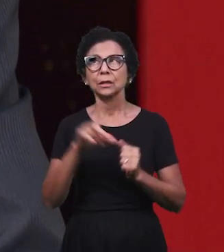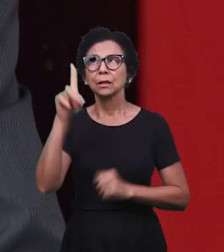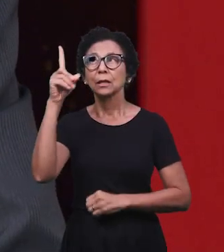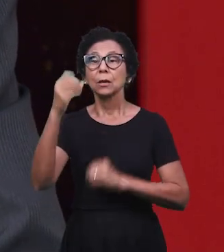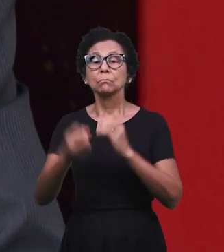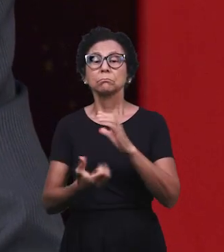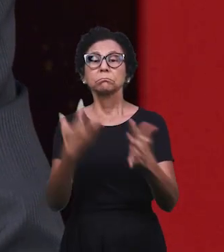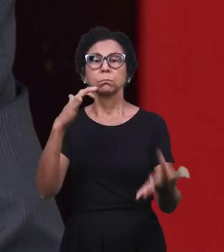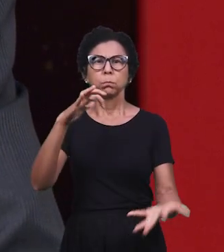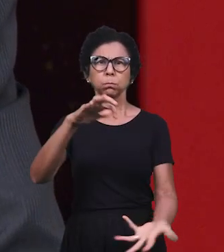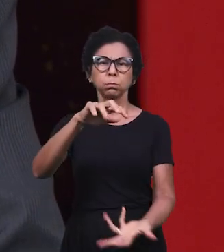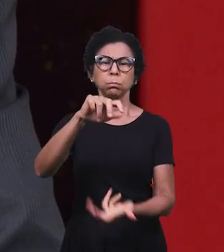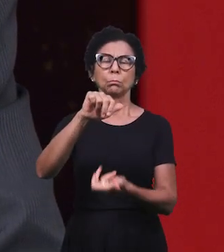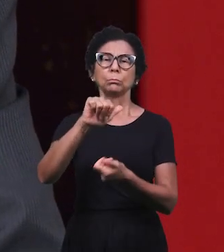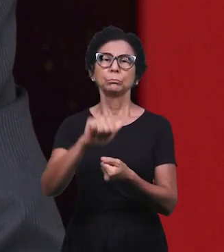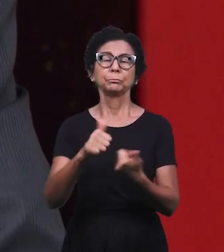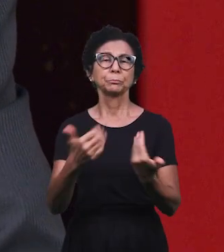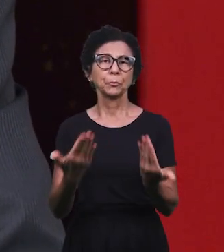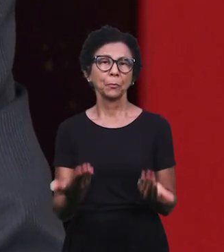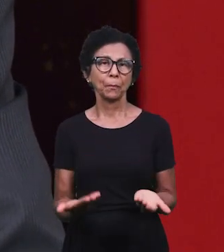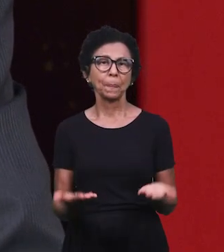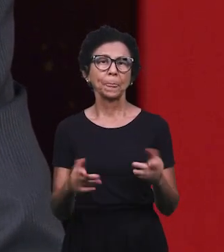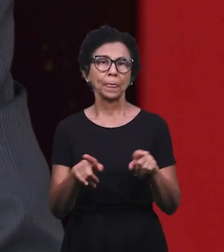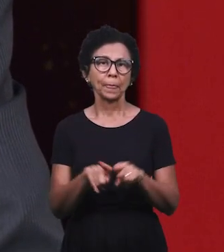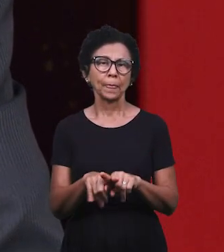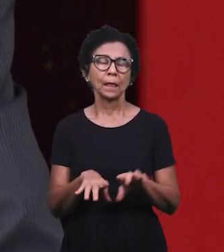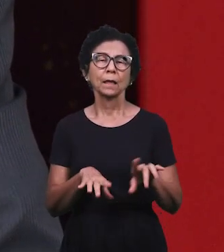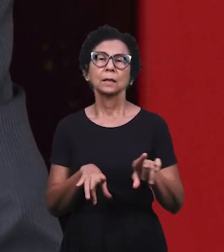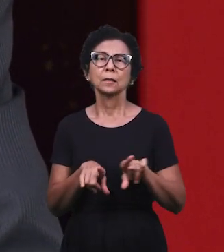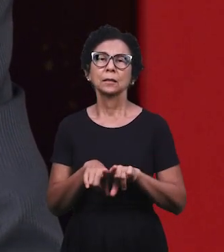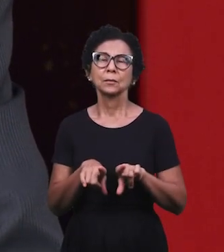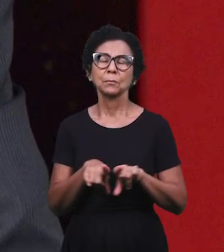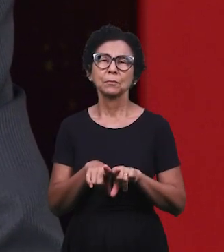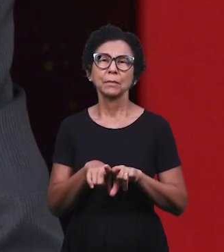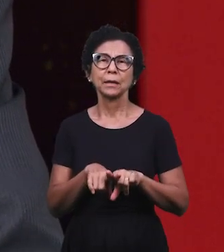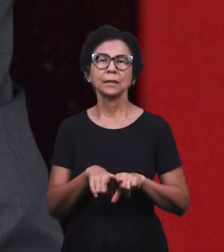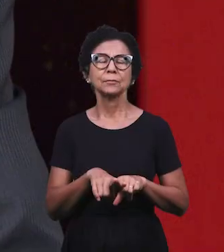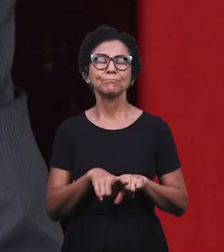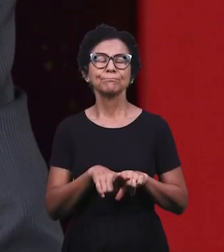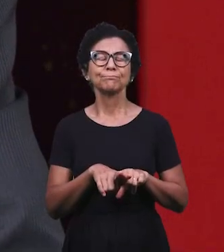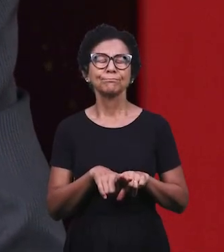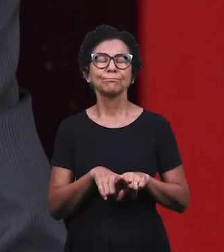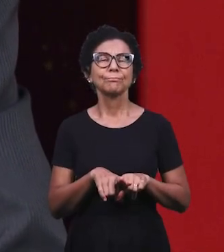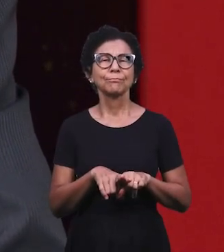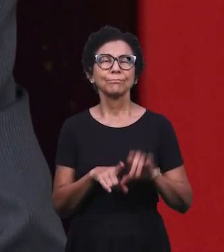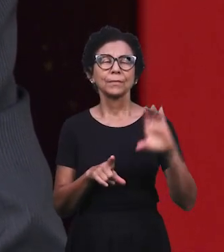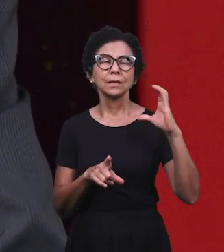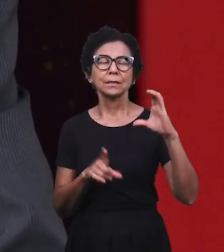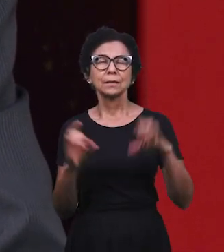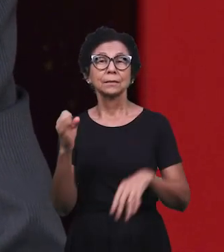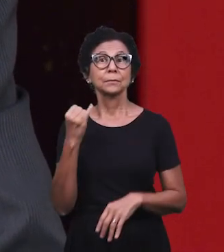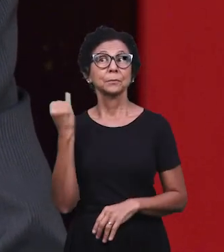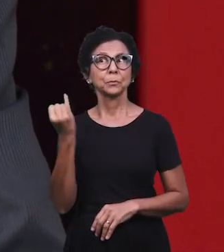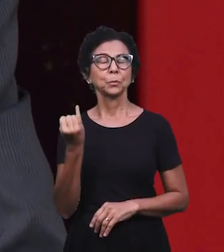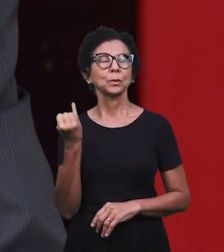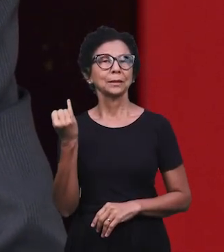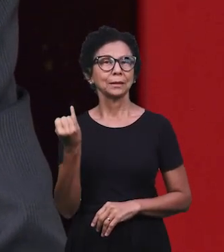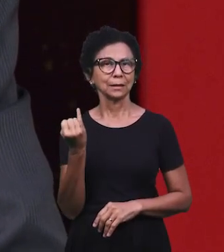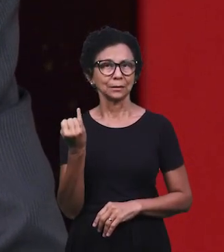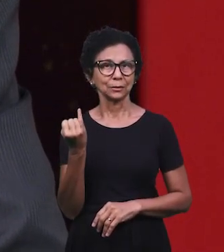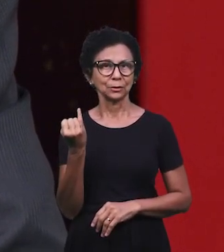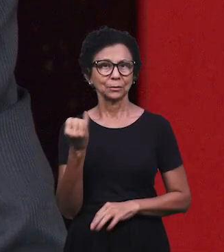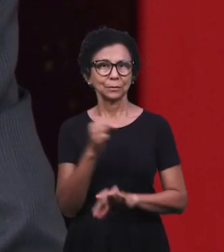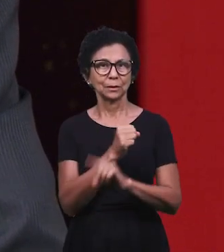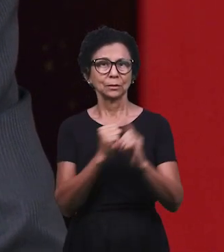Deus e, ao mesmo tempo, vemos o quanto a ciência é importante e extraordinária para o desenvolvimento da